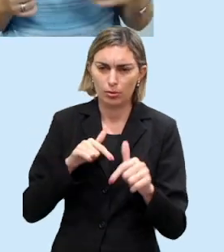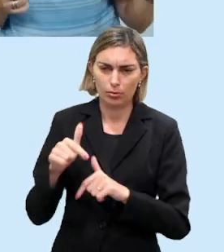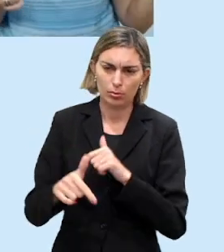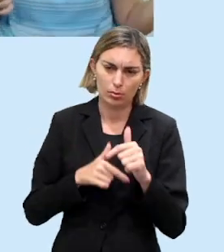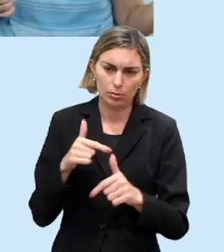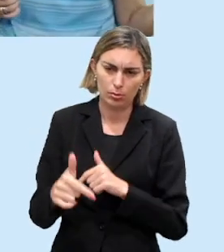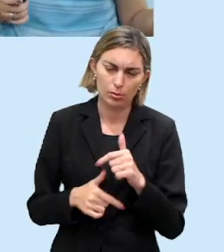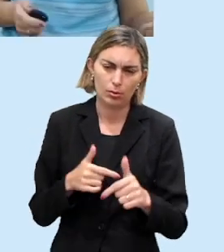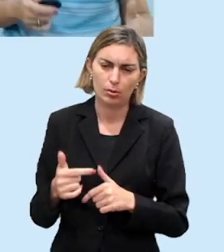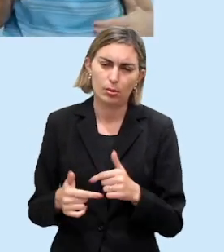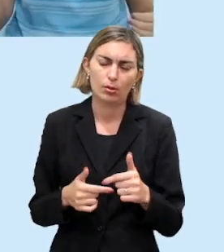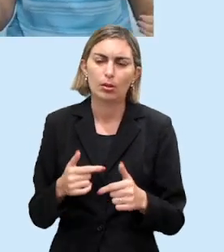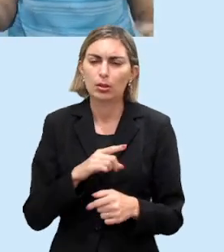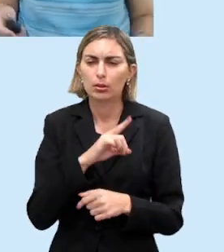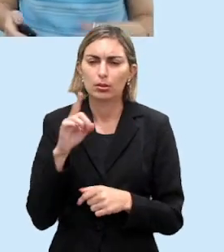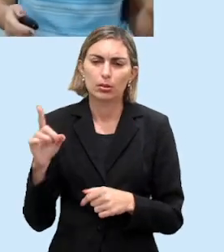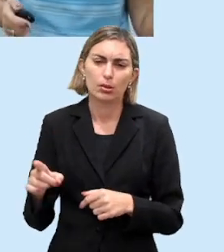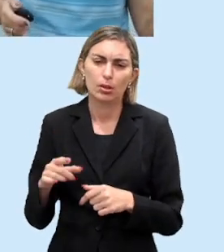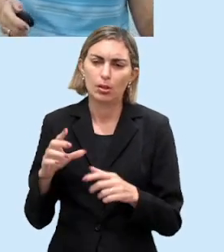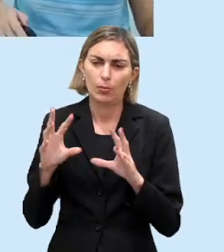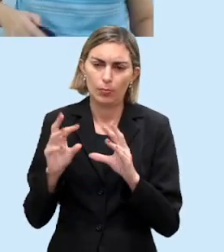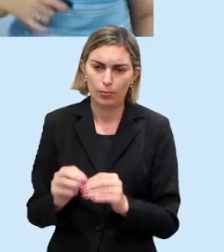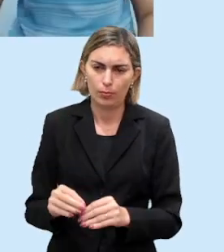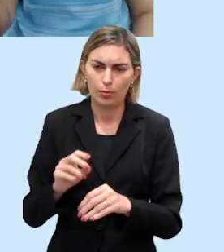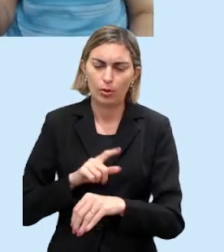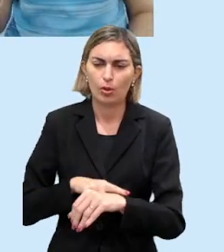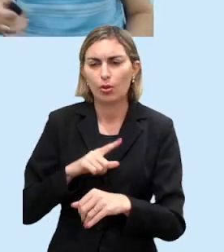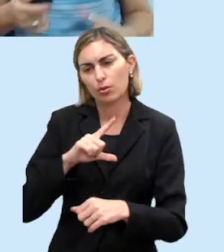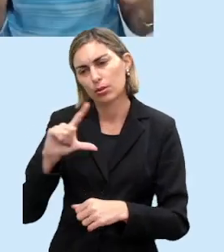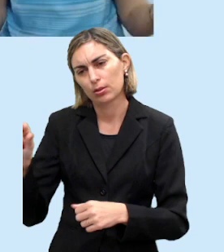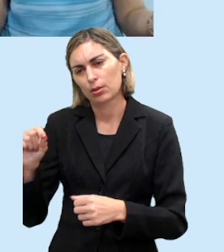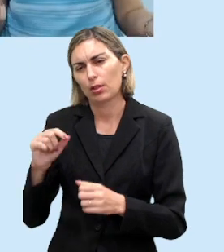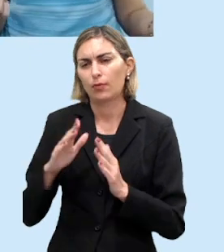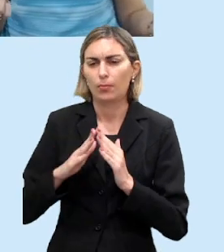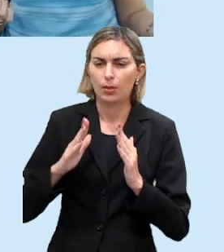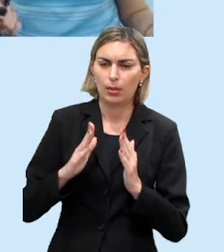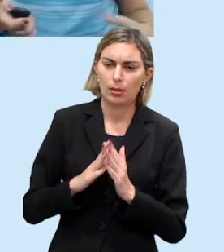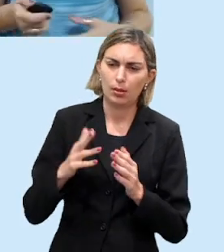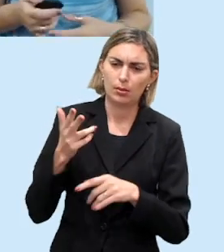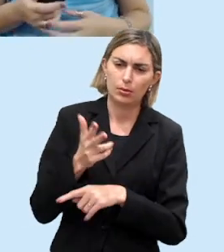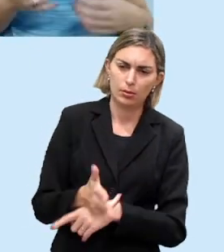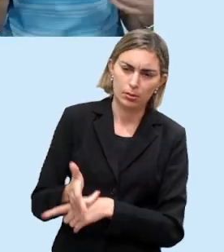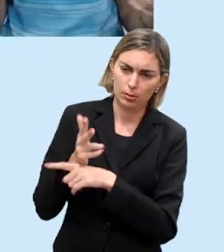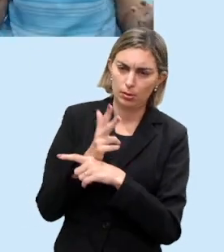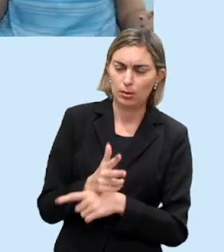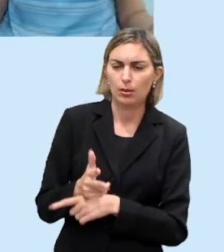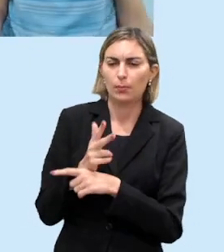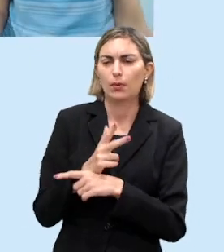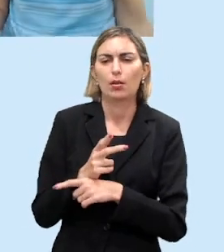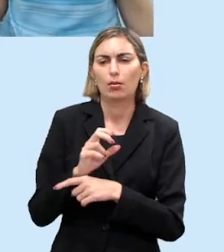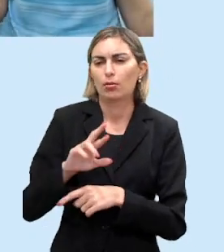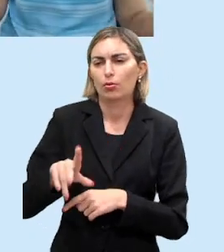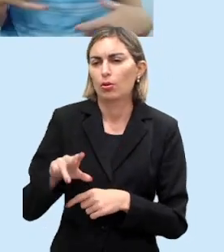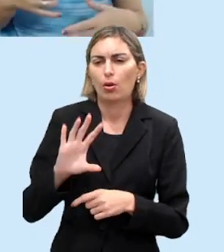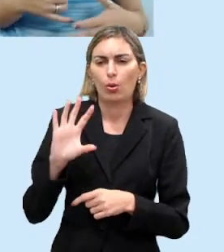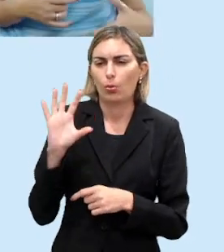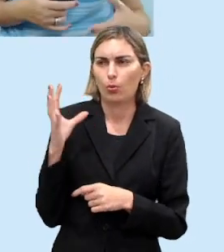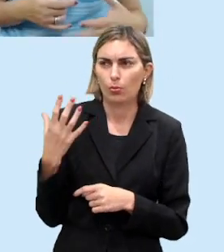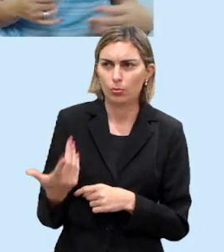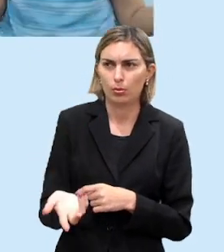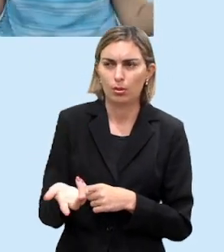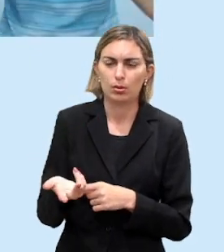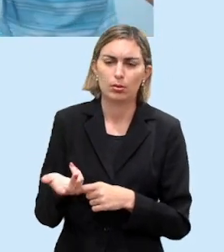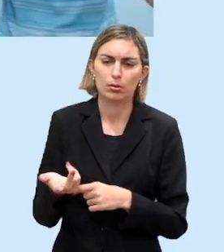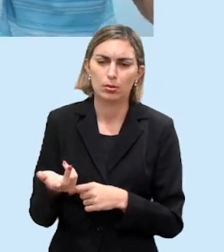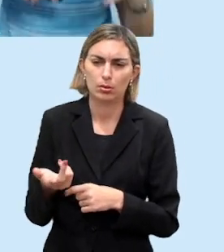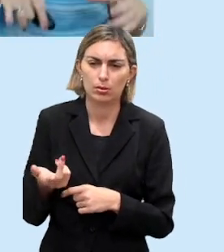ali o dia trabalhando e desligo na hora que eu saio, que eu vou para casa, que eu vou para o cinema. Não é? Isso não acontece. Incorporem a semiótica,